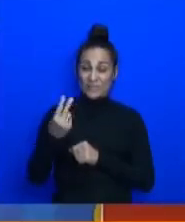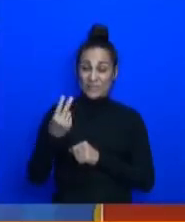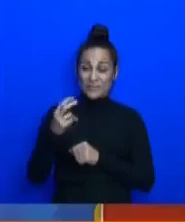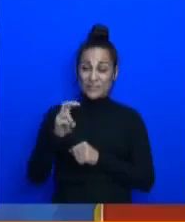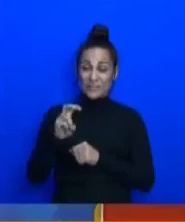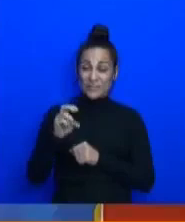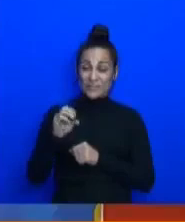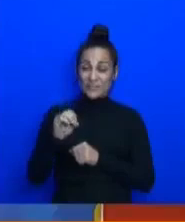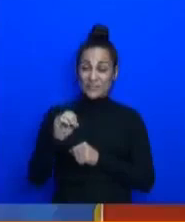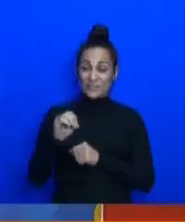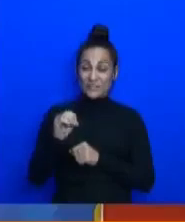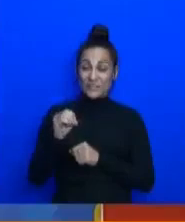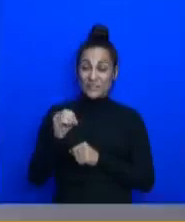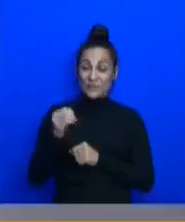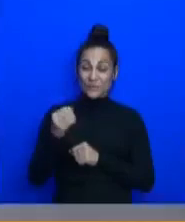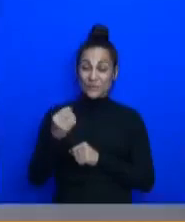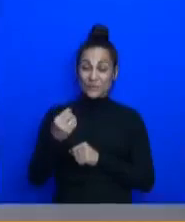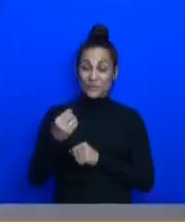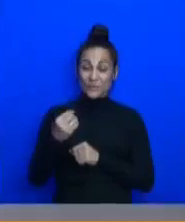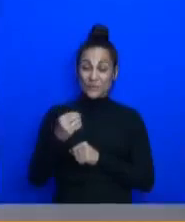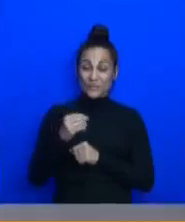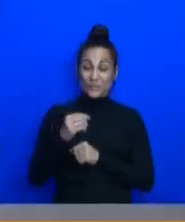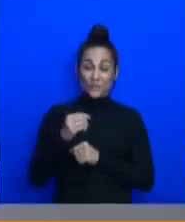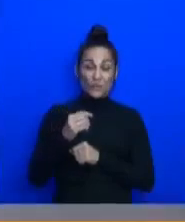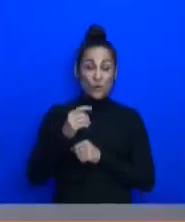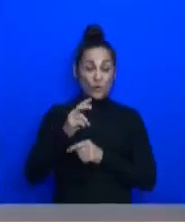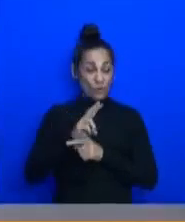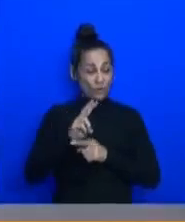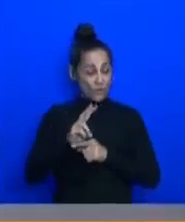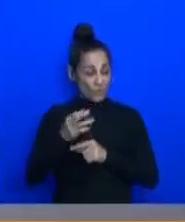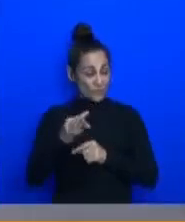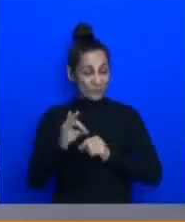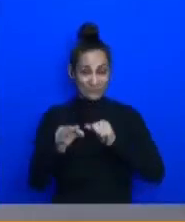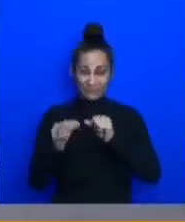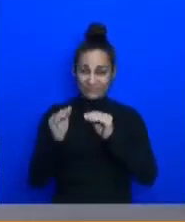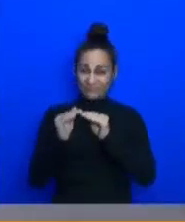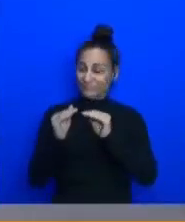25 e 91. Confirmam, auditores?